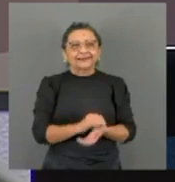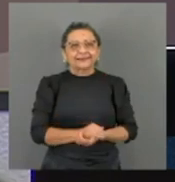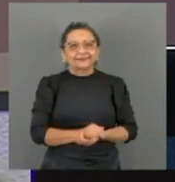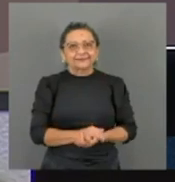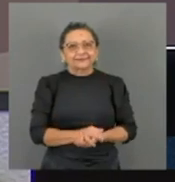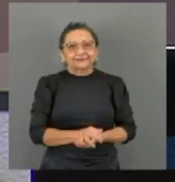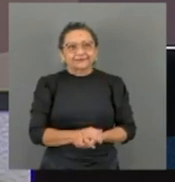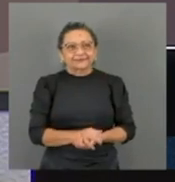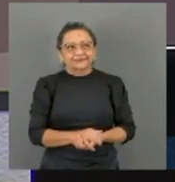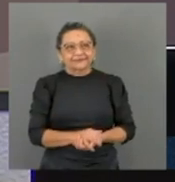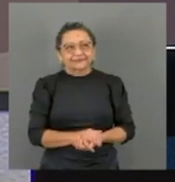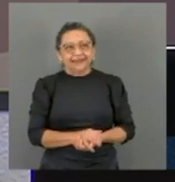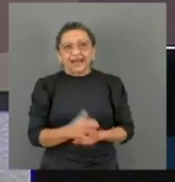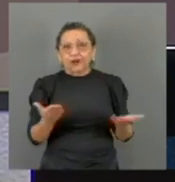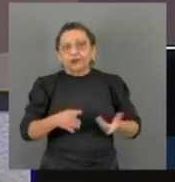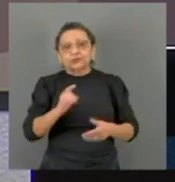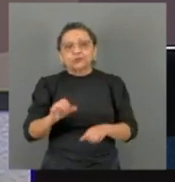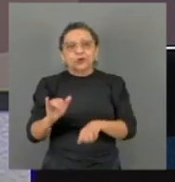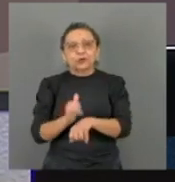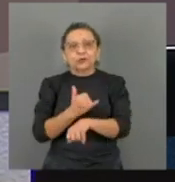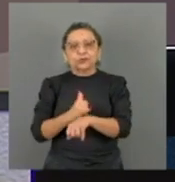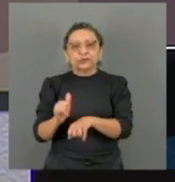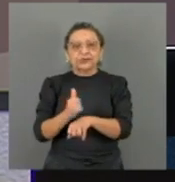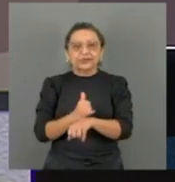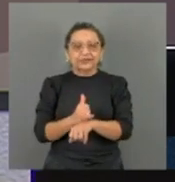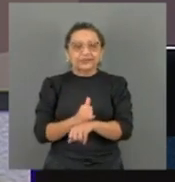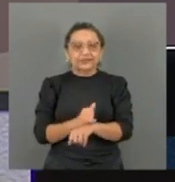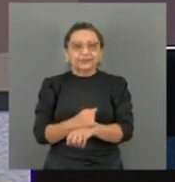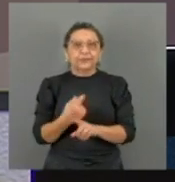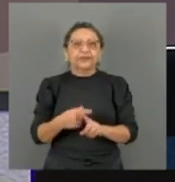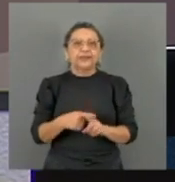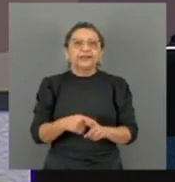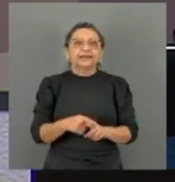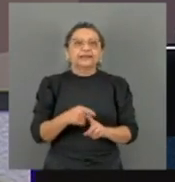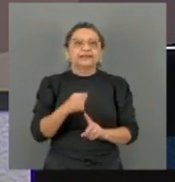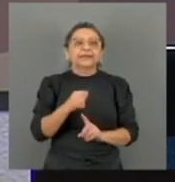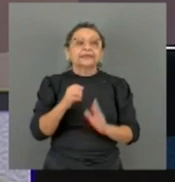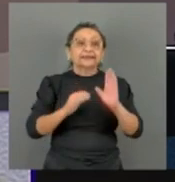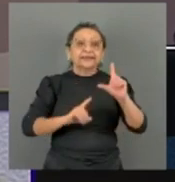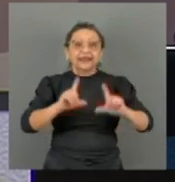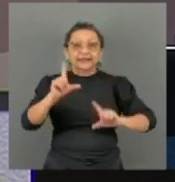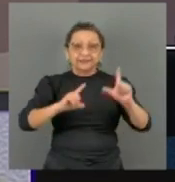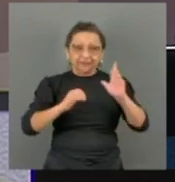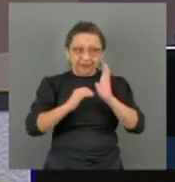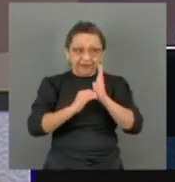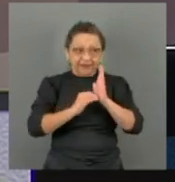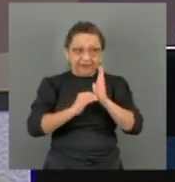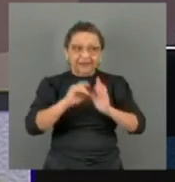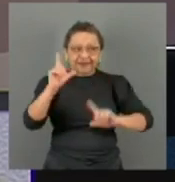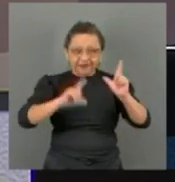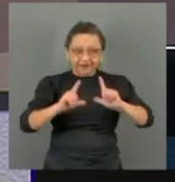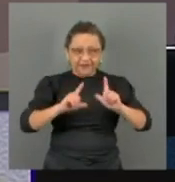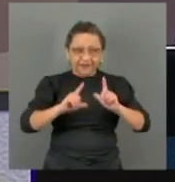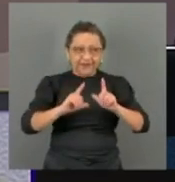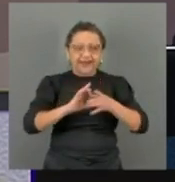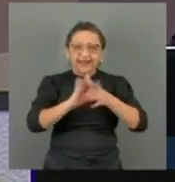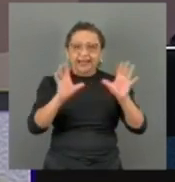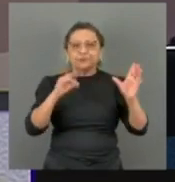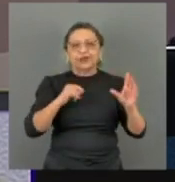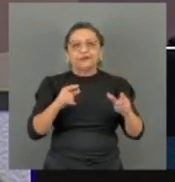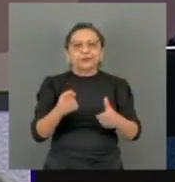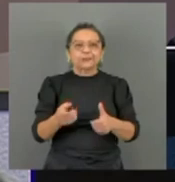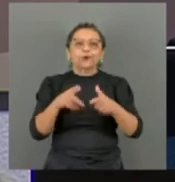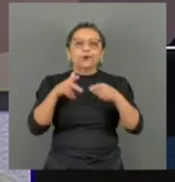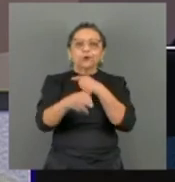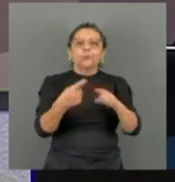Está na internet. Acho que vão ser censurados na internet. Ah, tá. Vocês continuem nas redes sociais,